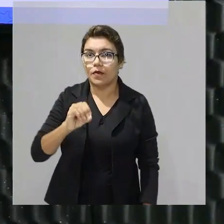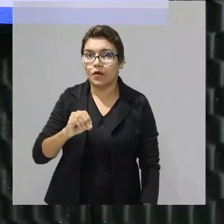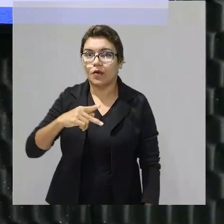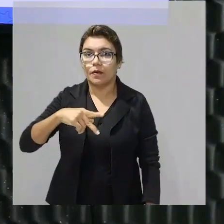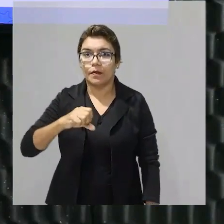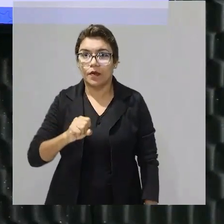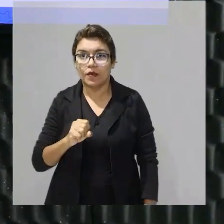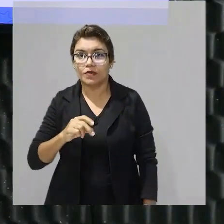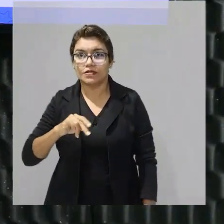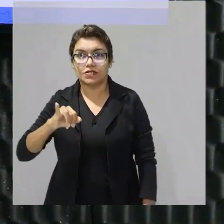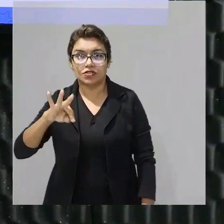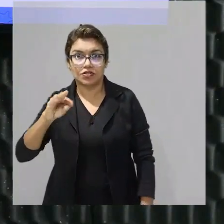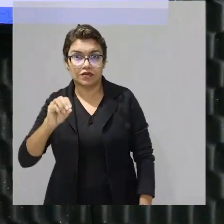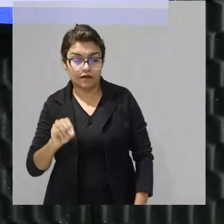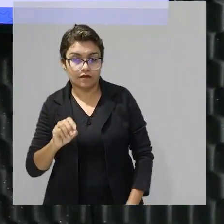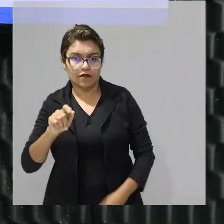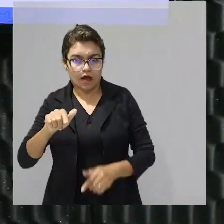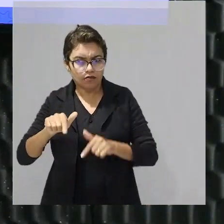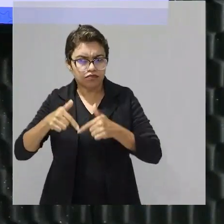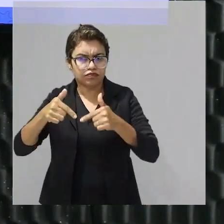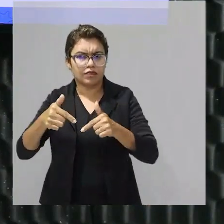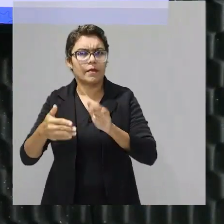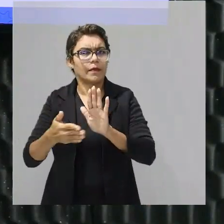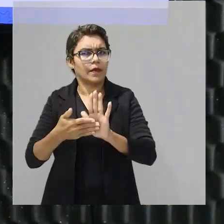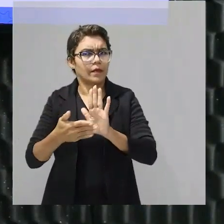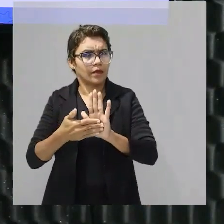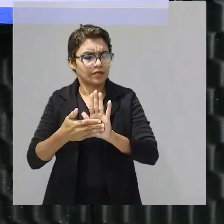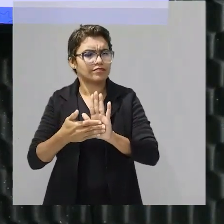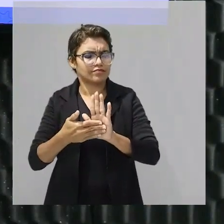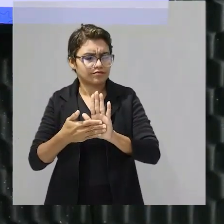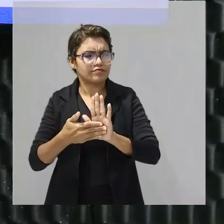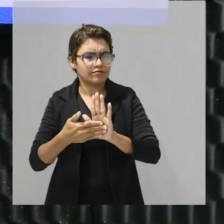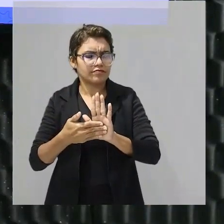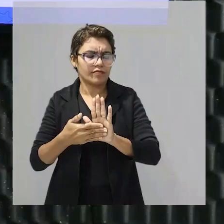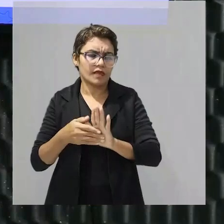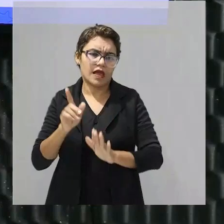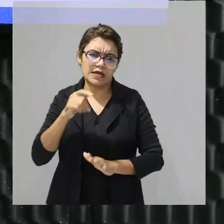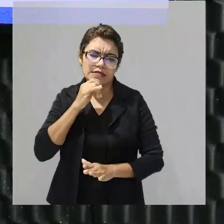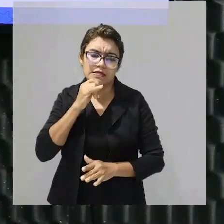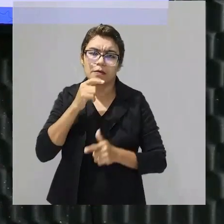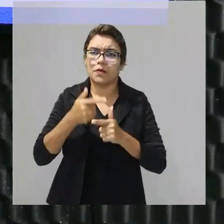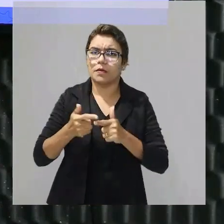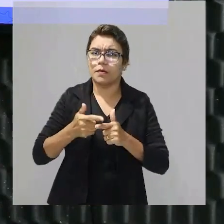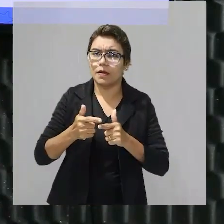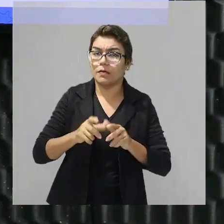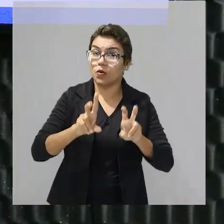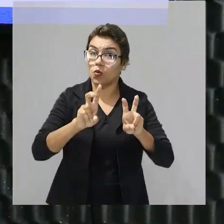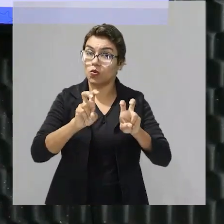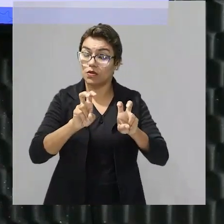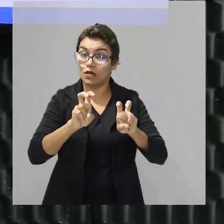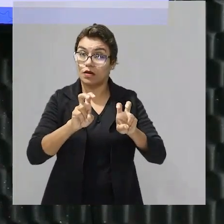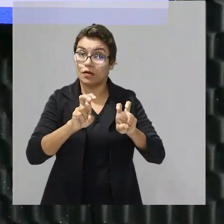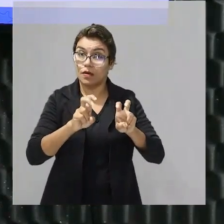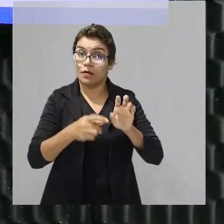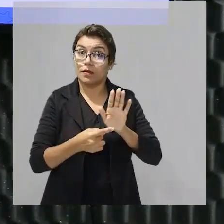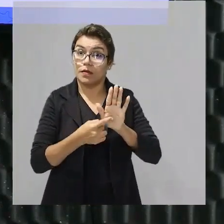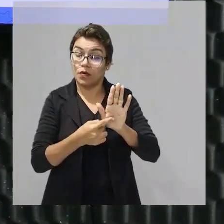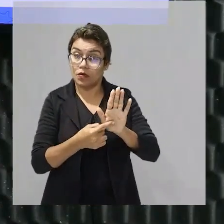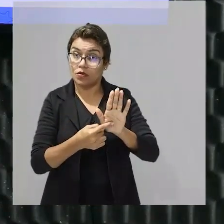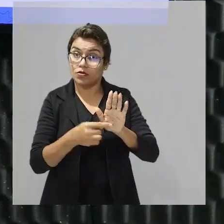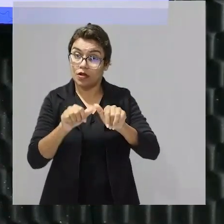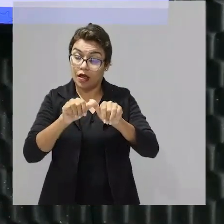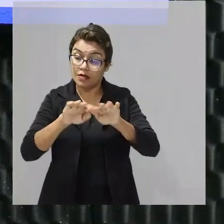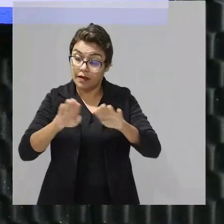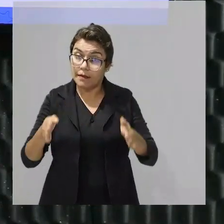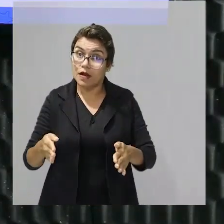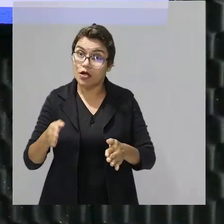proposta de intervenção deve partir de uma ação concreta para intervir no problema. Por isso, pergunte a si mesmo, o que é